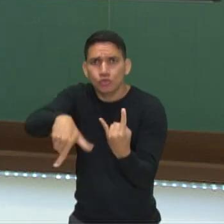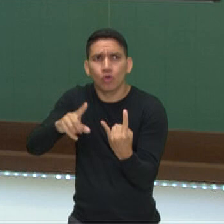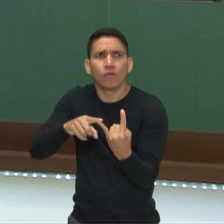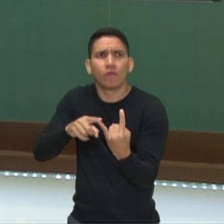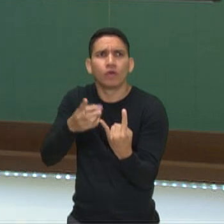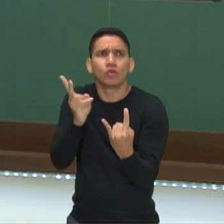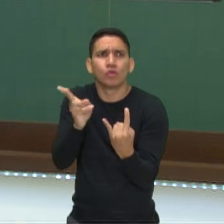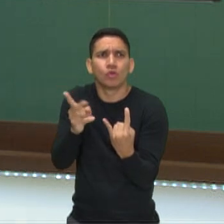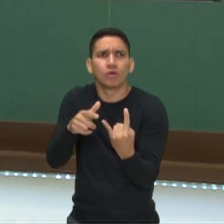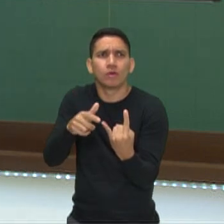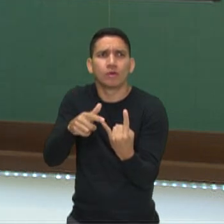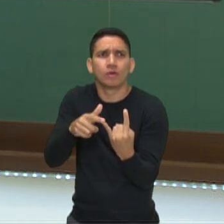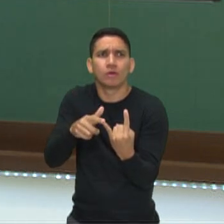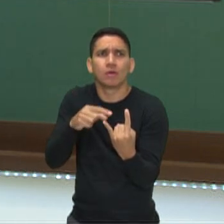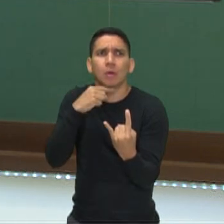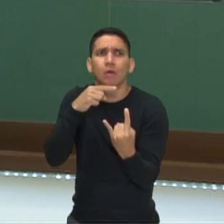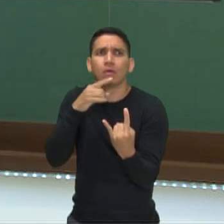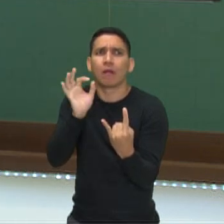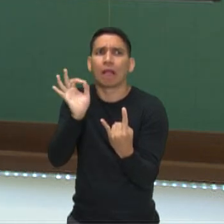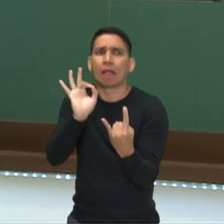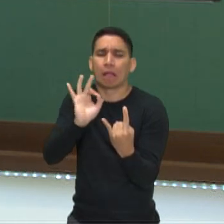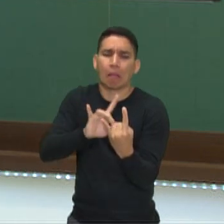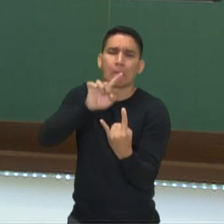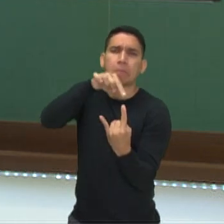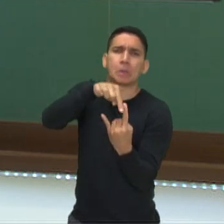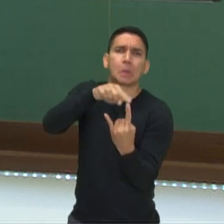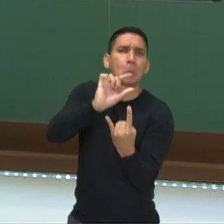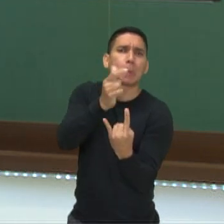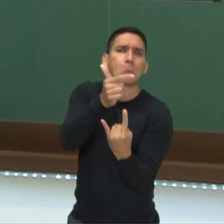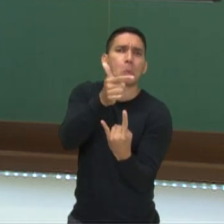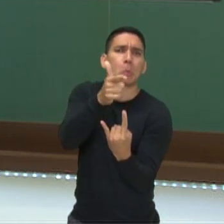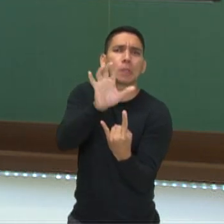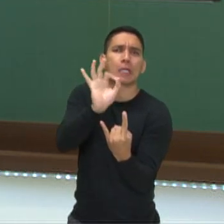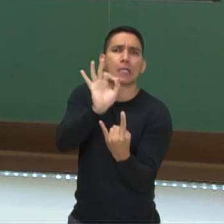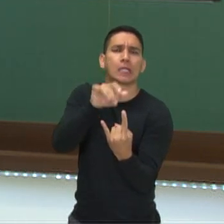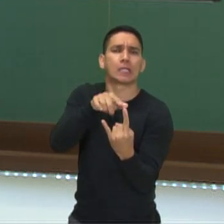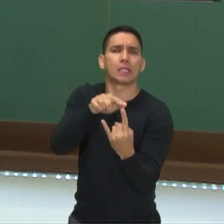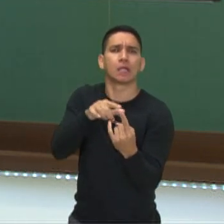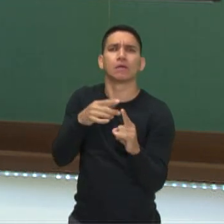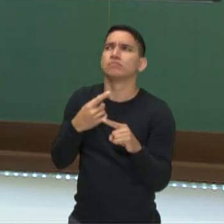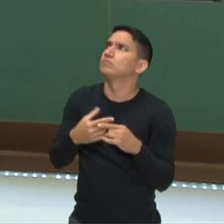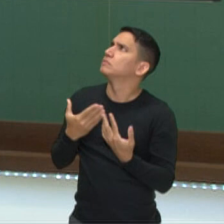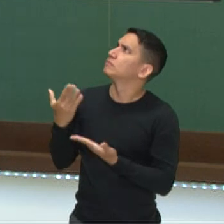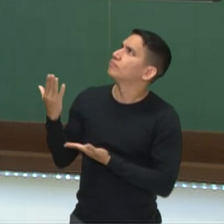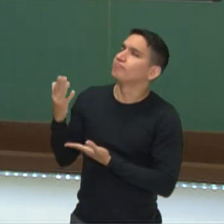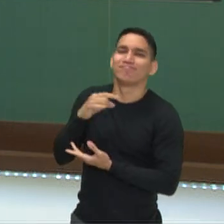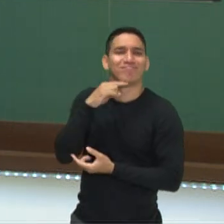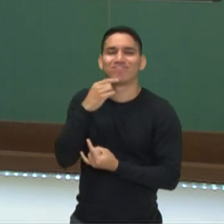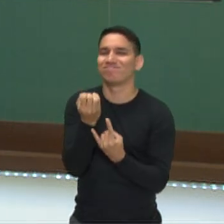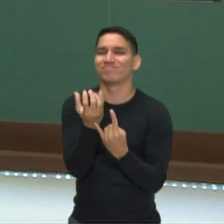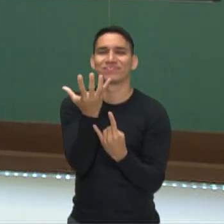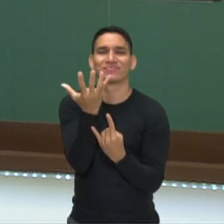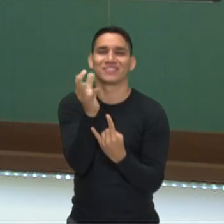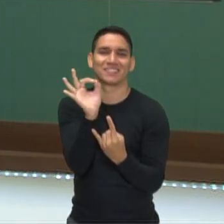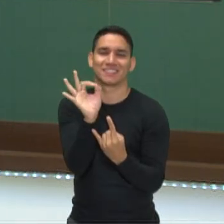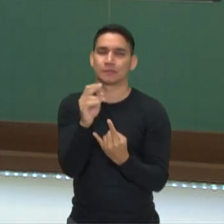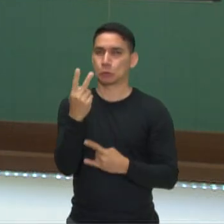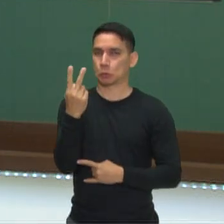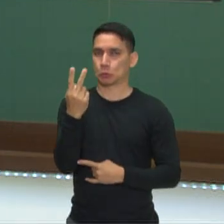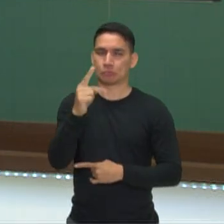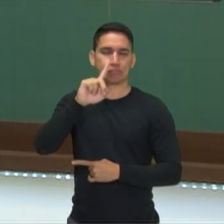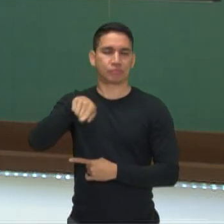Poxa, né? Aqui não tá ligado, na verdade, em nada, né? Porque o polo positivo é aqui. Então, não vai acender. A 2 não